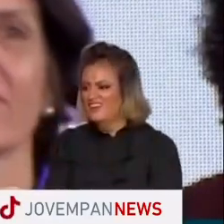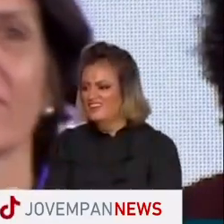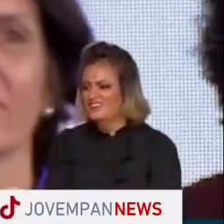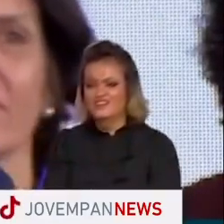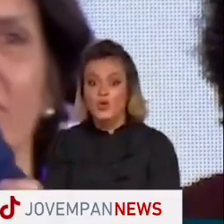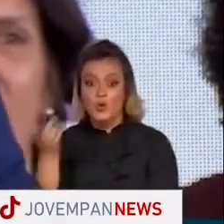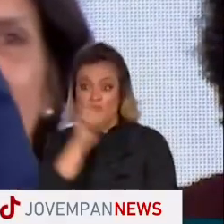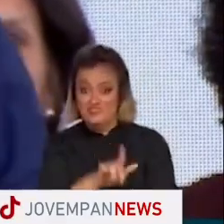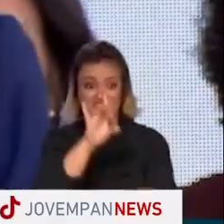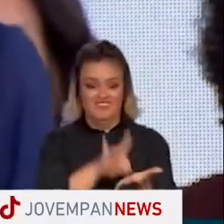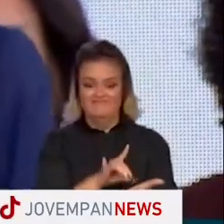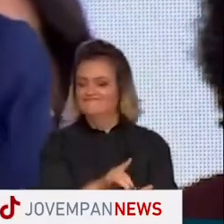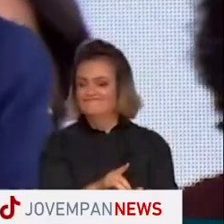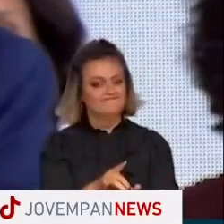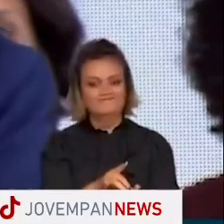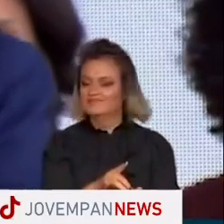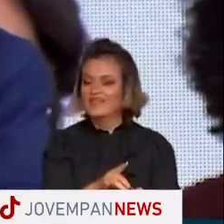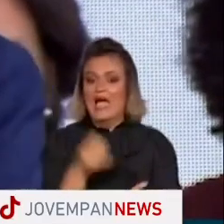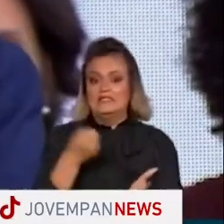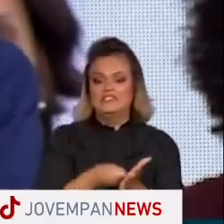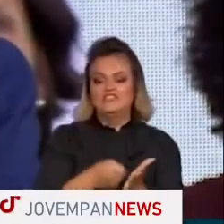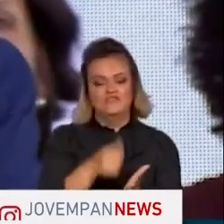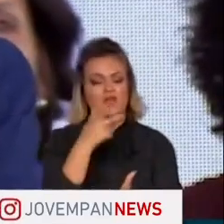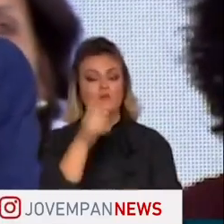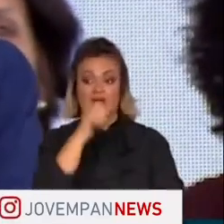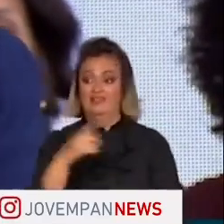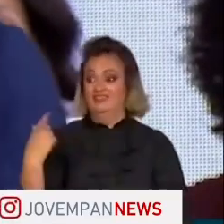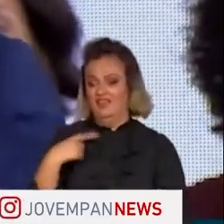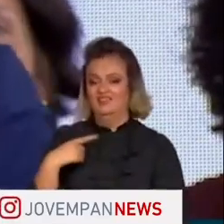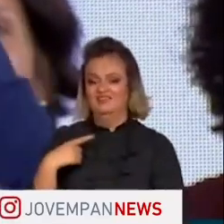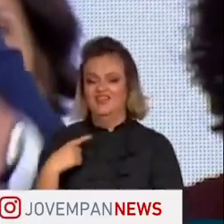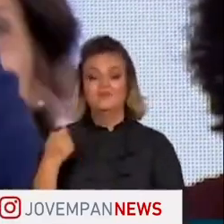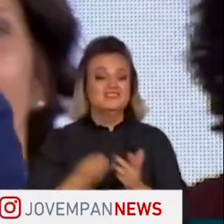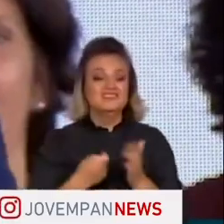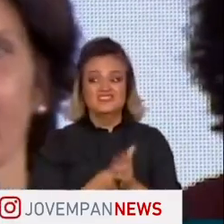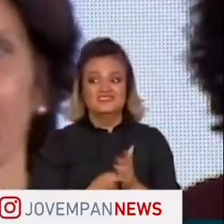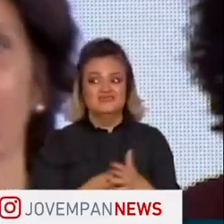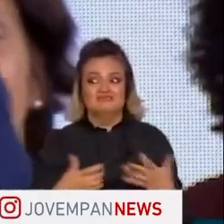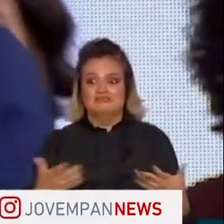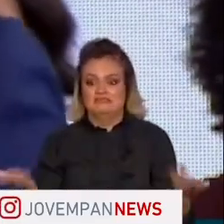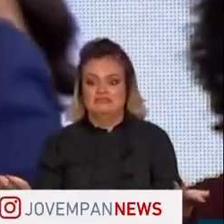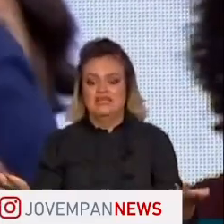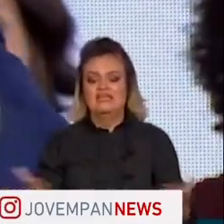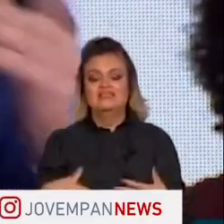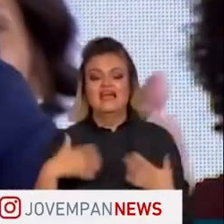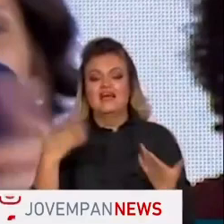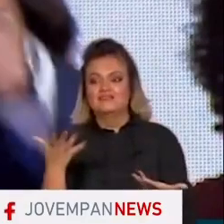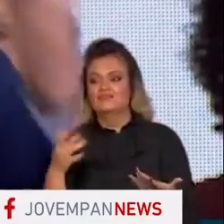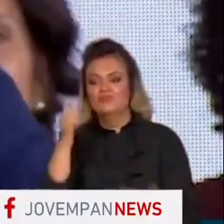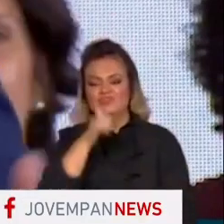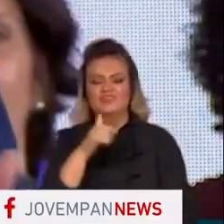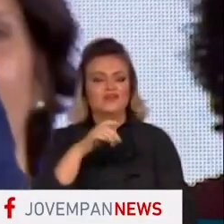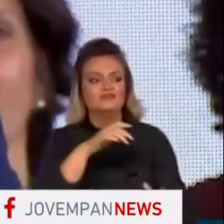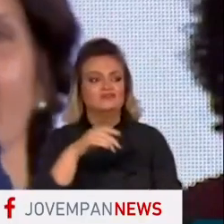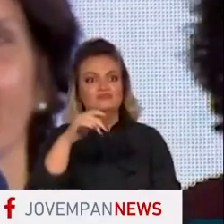nunca tendo. A exigência para dizer que a mulher tem é uma exigência tão grande que é capaz de nenhuma mulher no